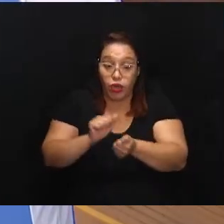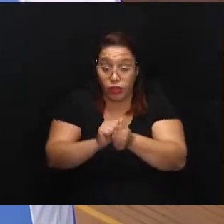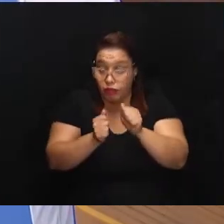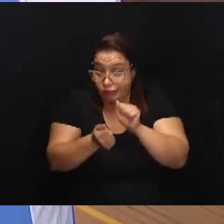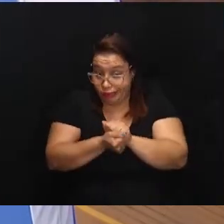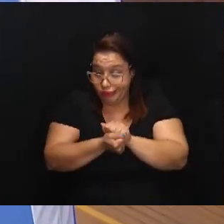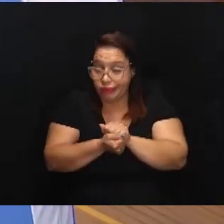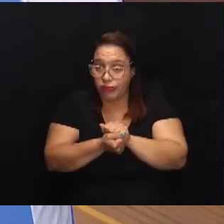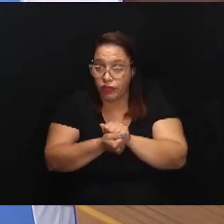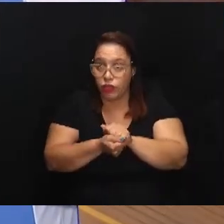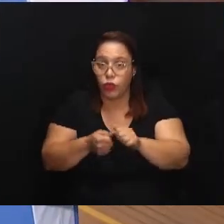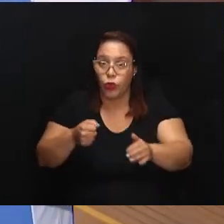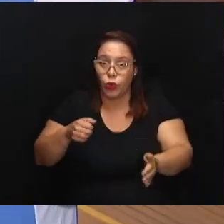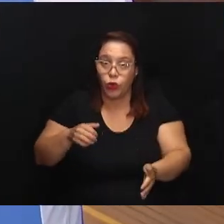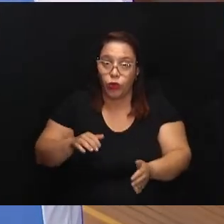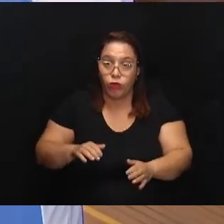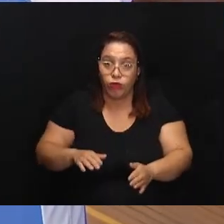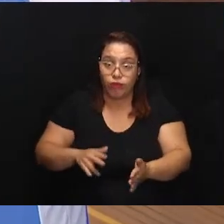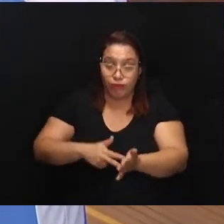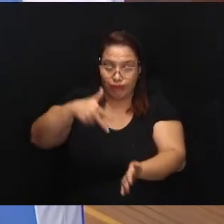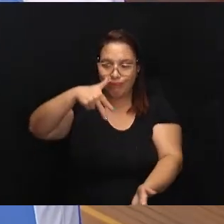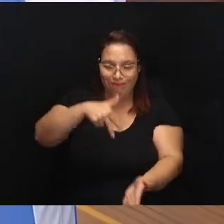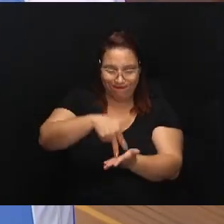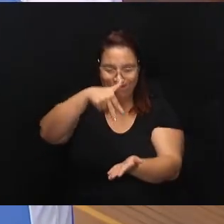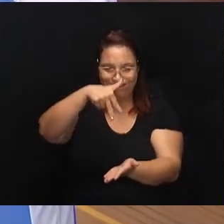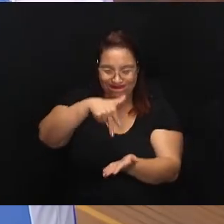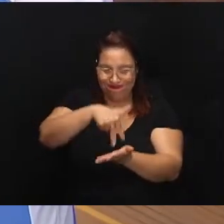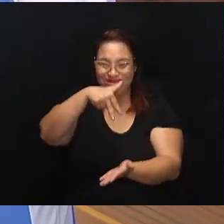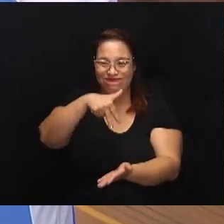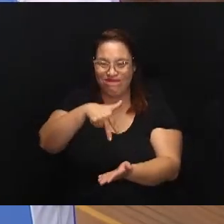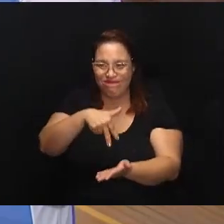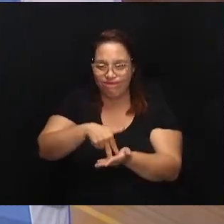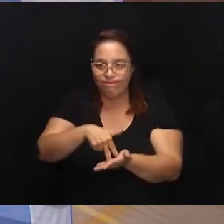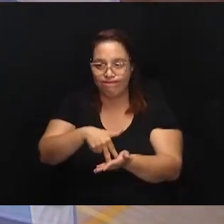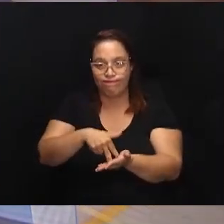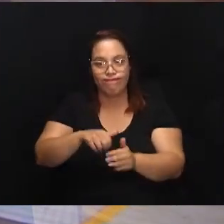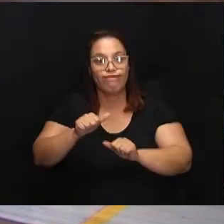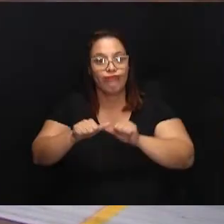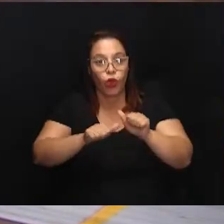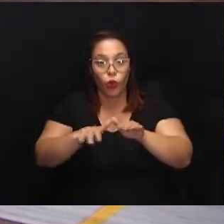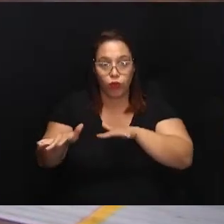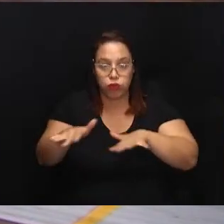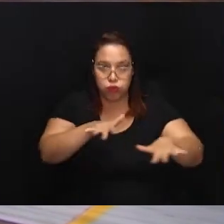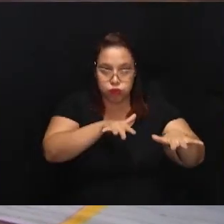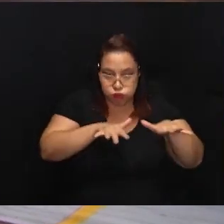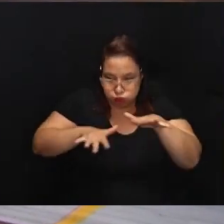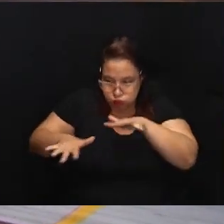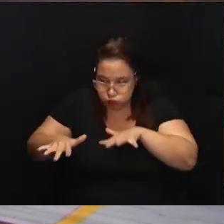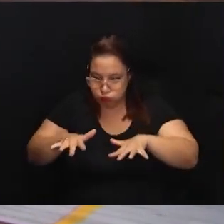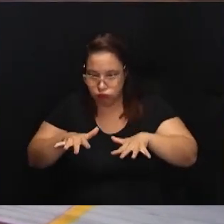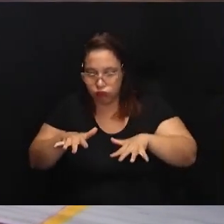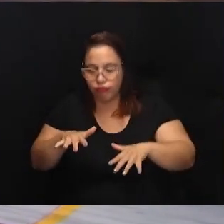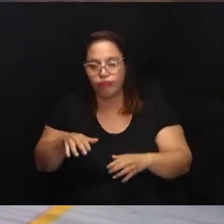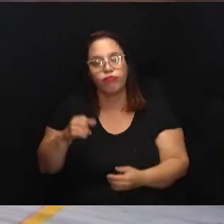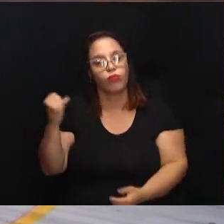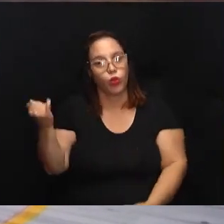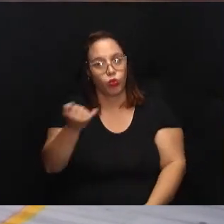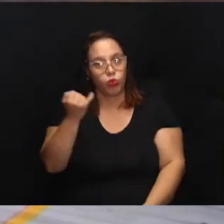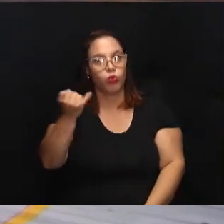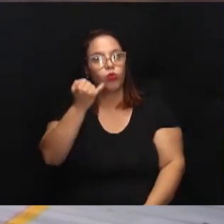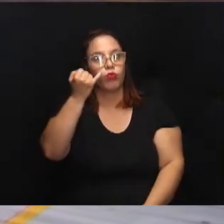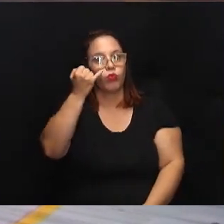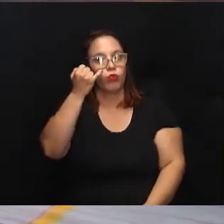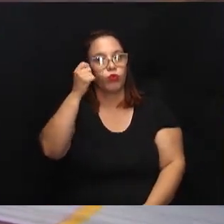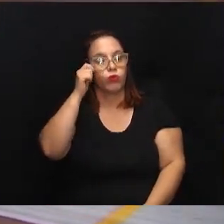para aguentar o impacto, porque o jogo de vôlei tem muito salto, muita mudança de direção, né? Então isso é muito importante,